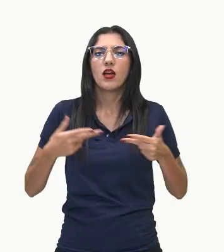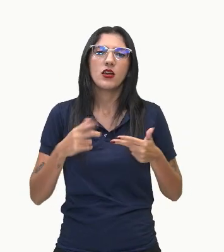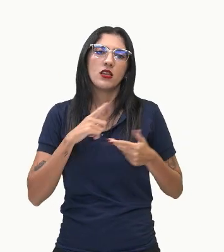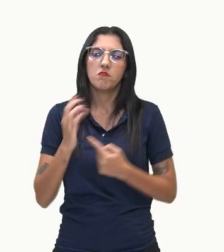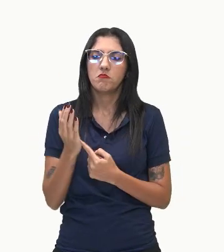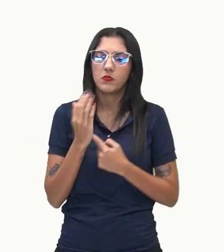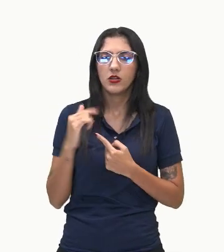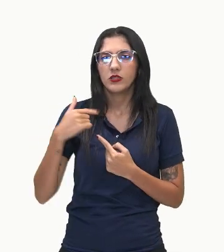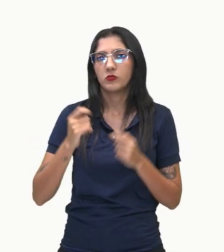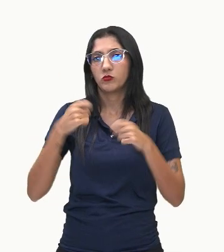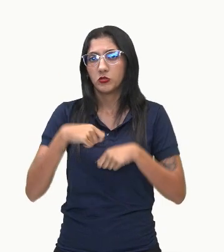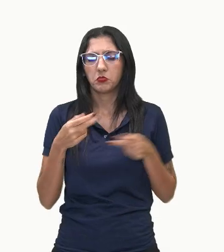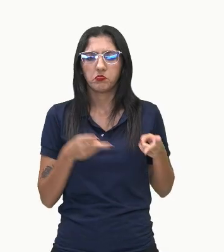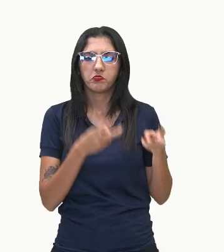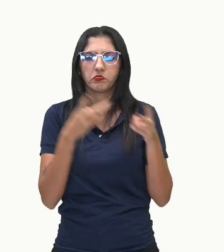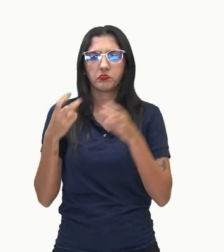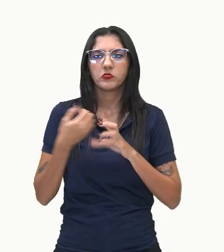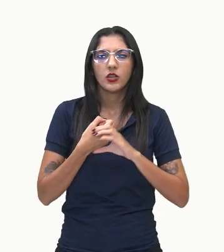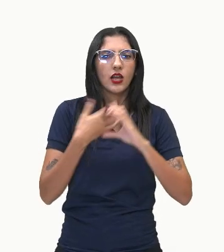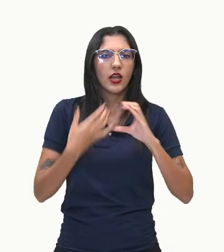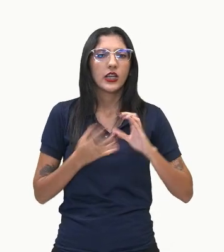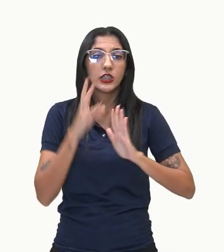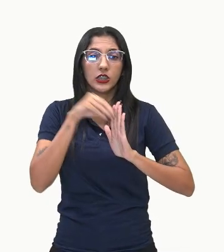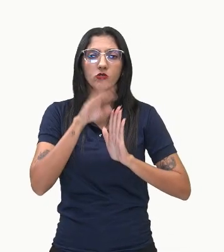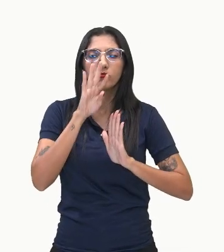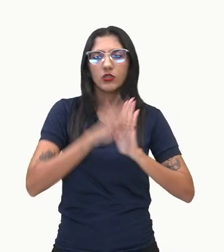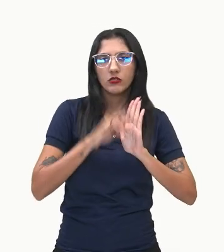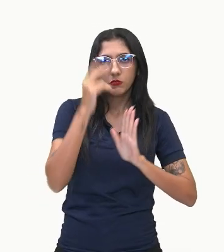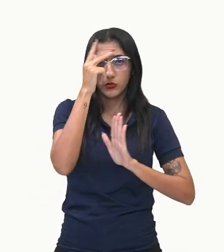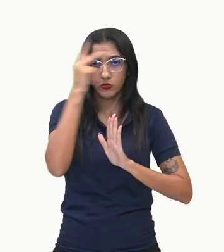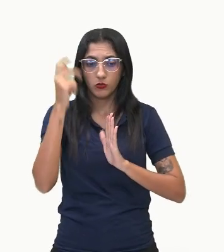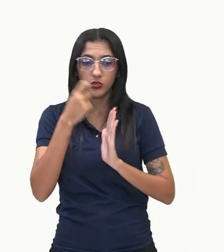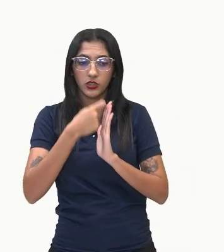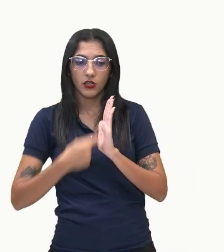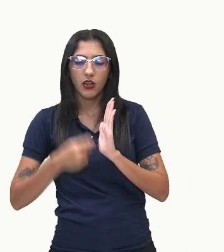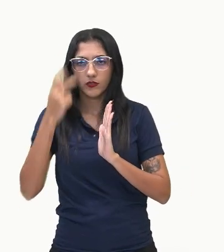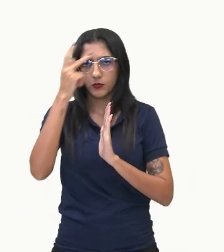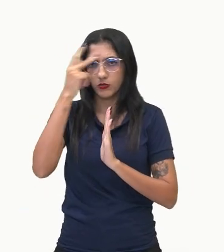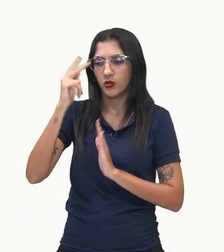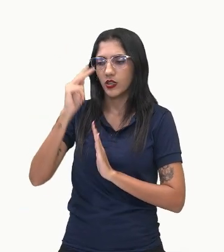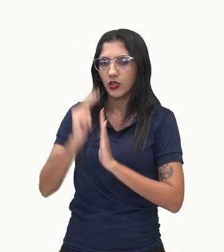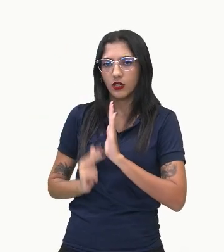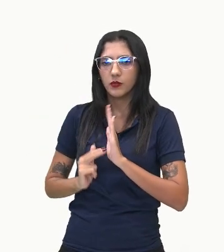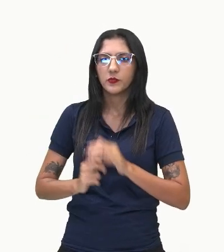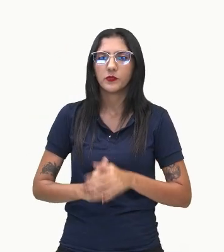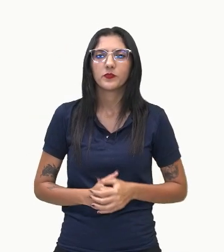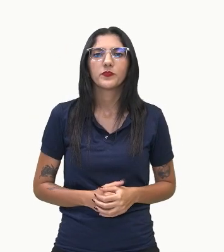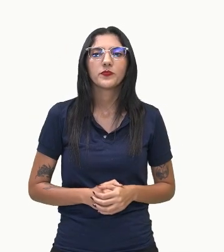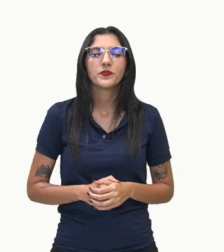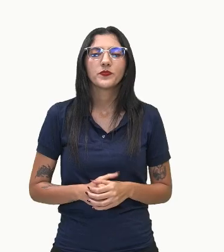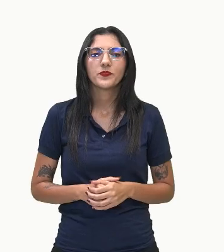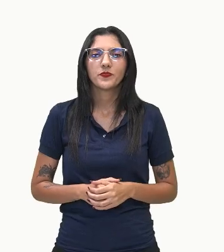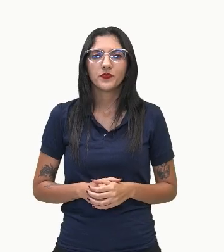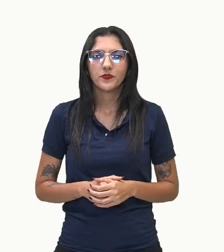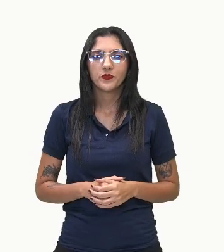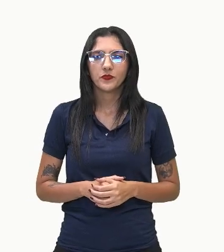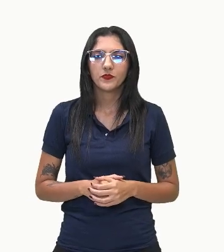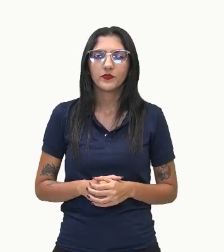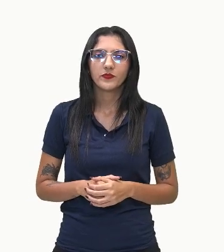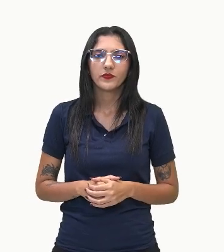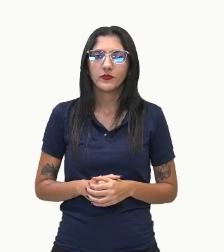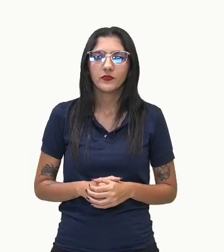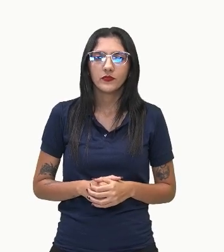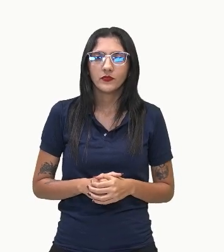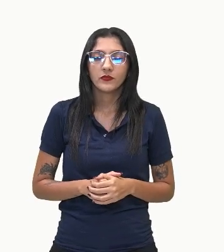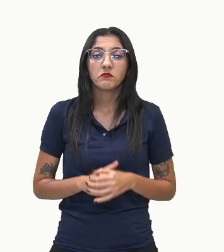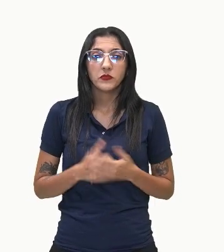a identificar as marcas linguísticas entre o locutor e o interlocutor, ok? Então, vendo aí